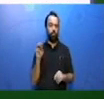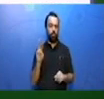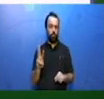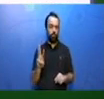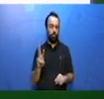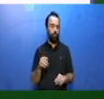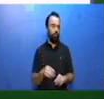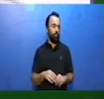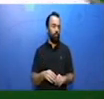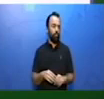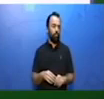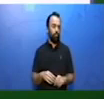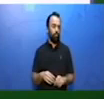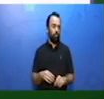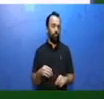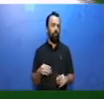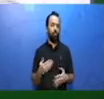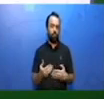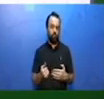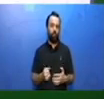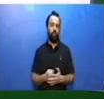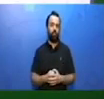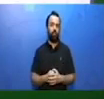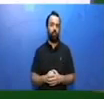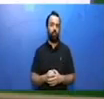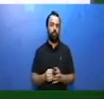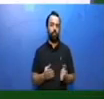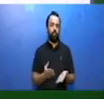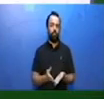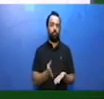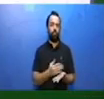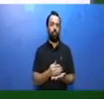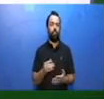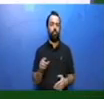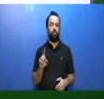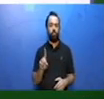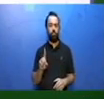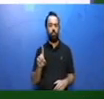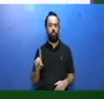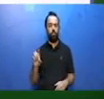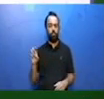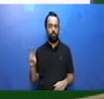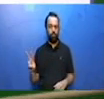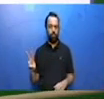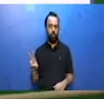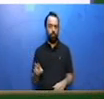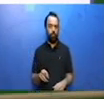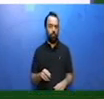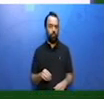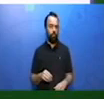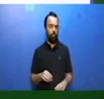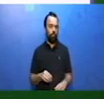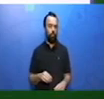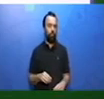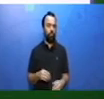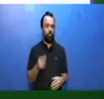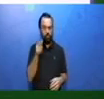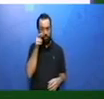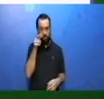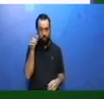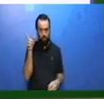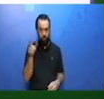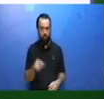3. Vamos lá? Página 112. Acompanha com a professora. Olha essa